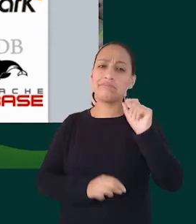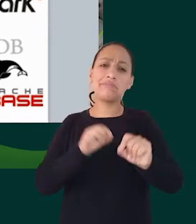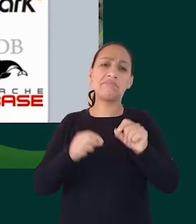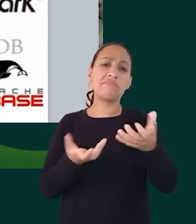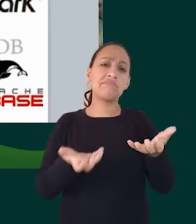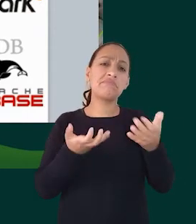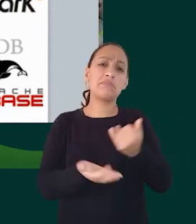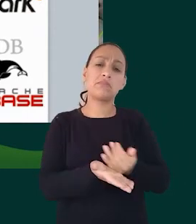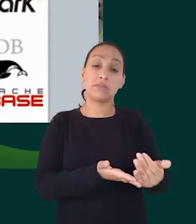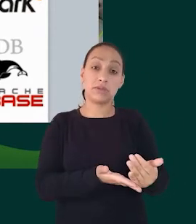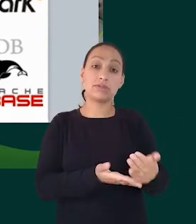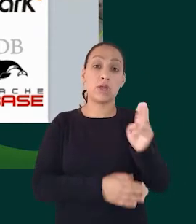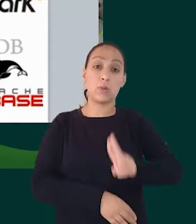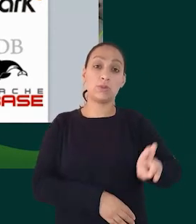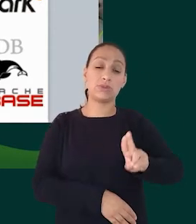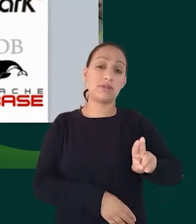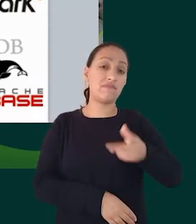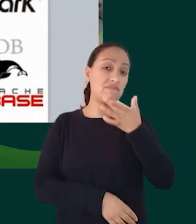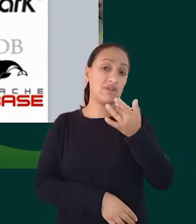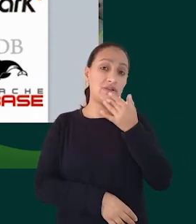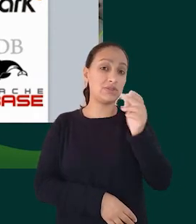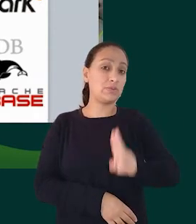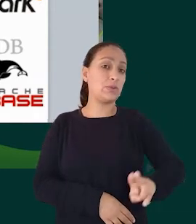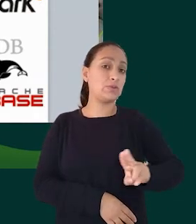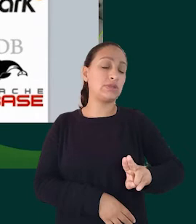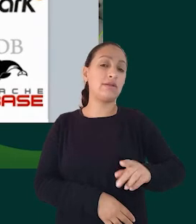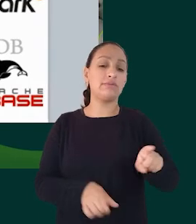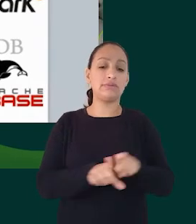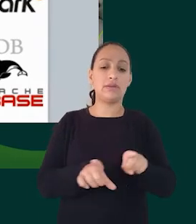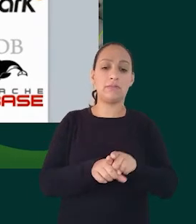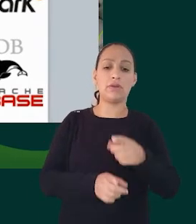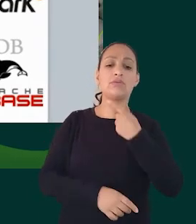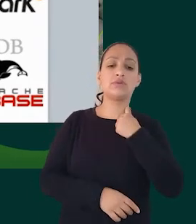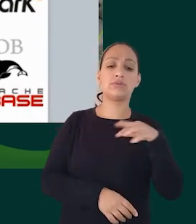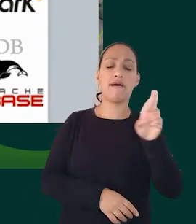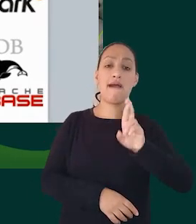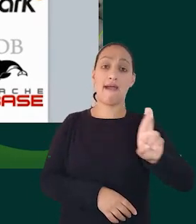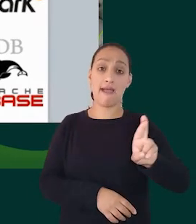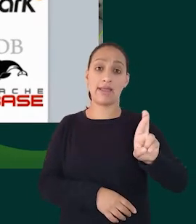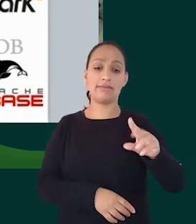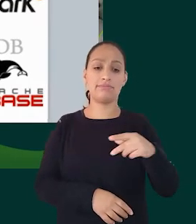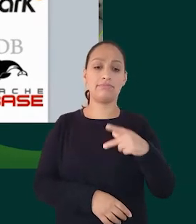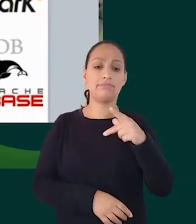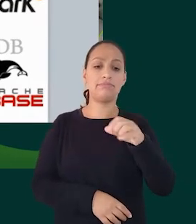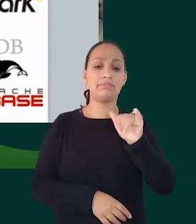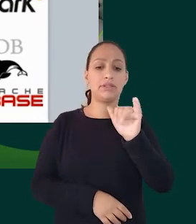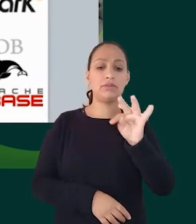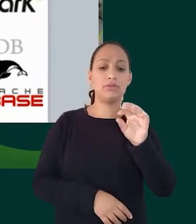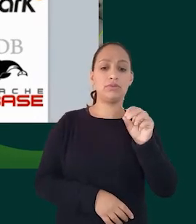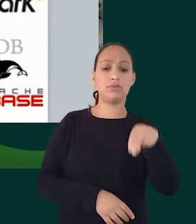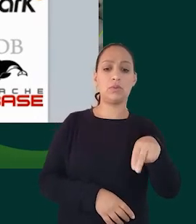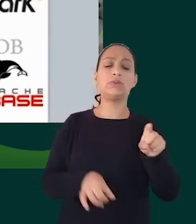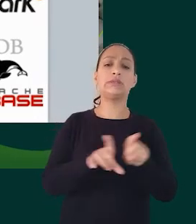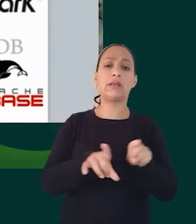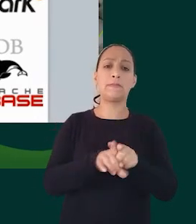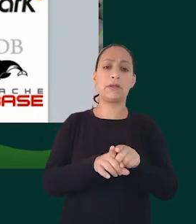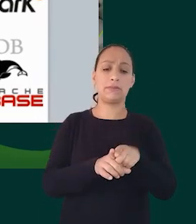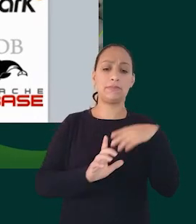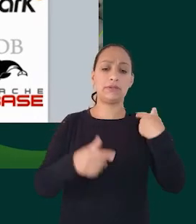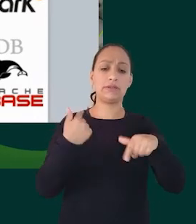de utilização, tá? E eu gosto muito do R, gosto muito do Python também para trabalhar com